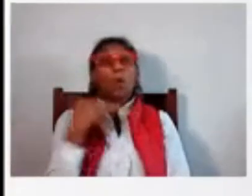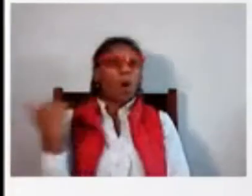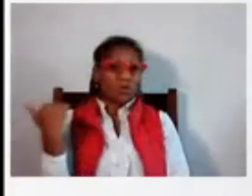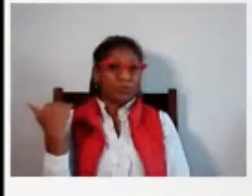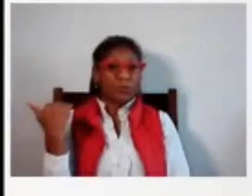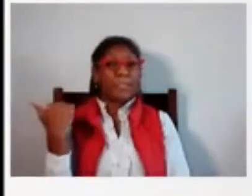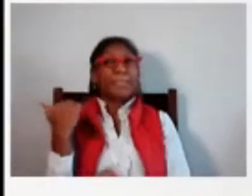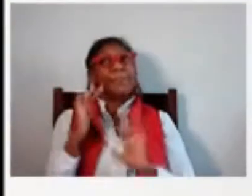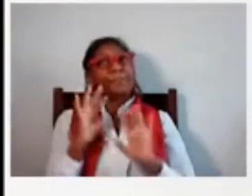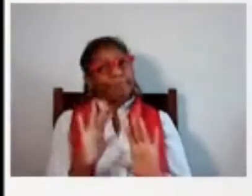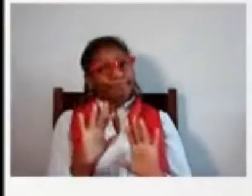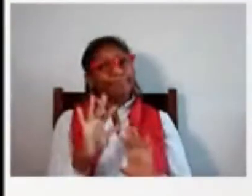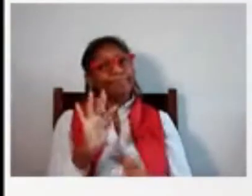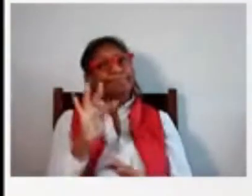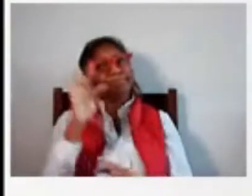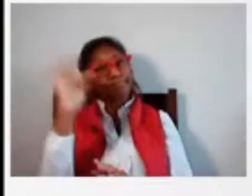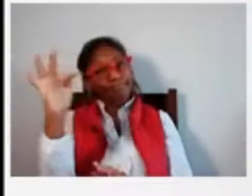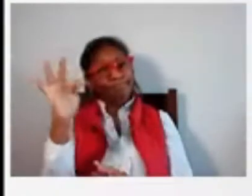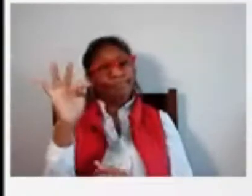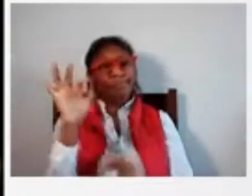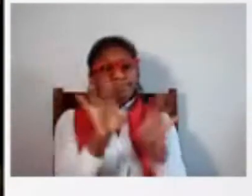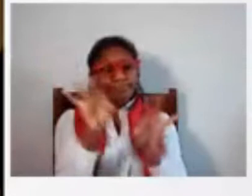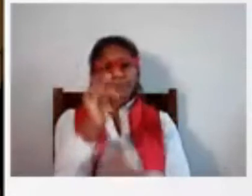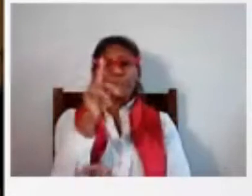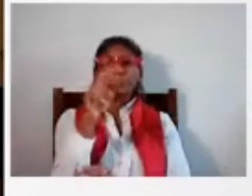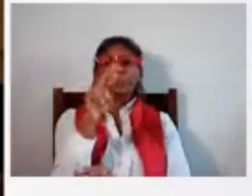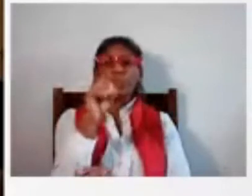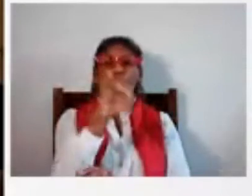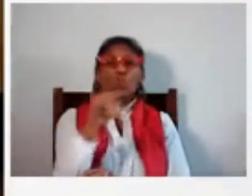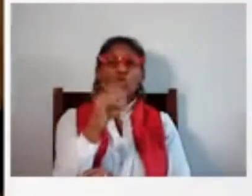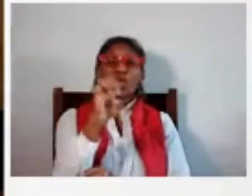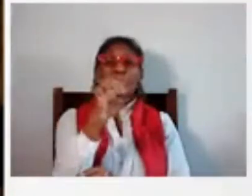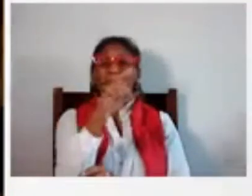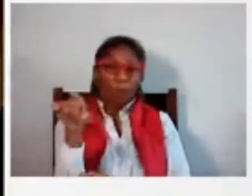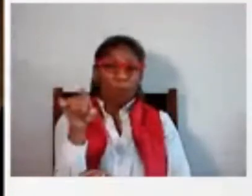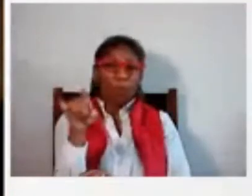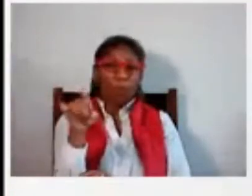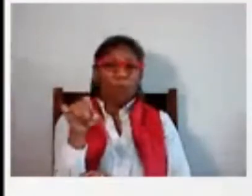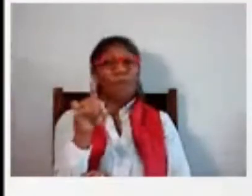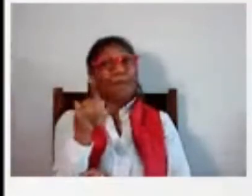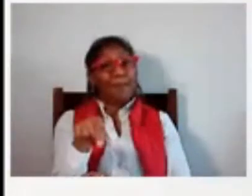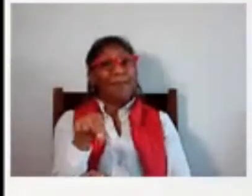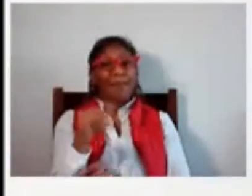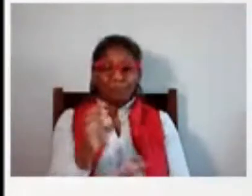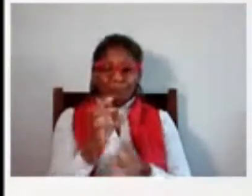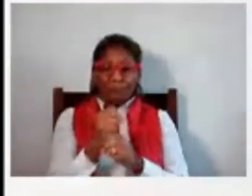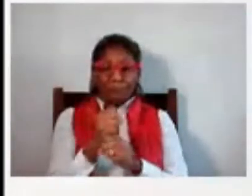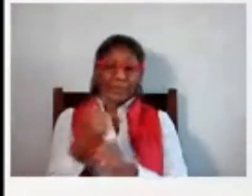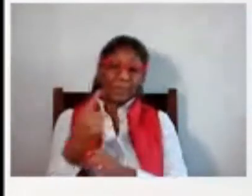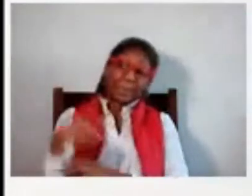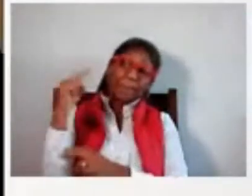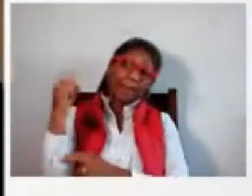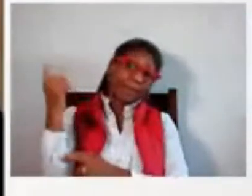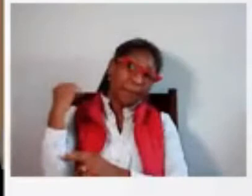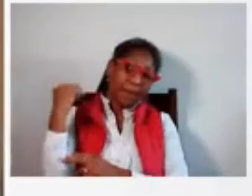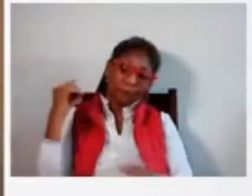projeção da incidência de óbitos, tá, em relação à população, que é obtida a partir dos cálculos das